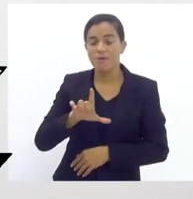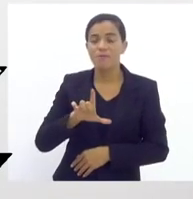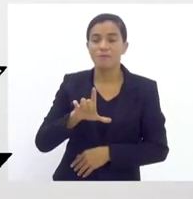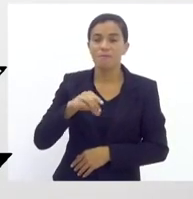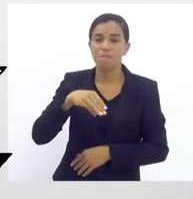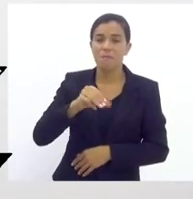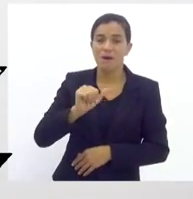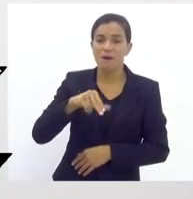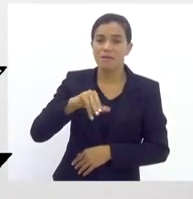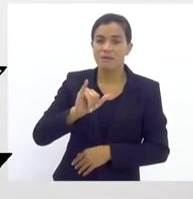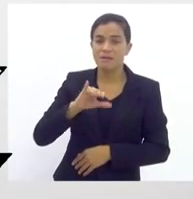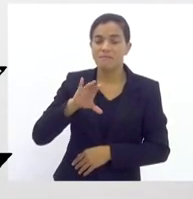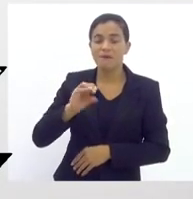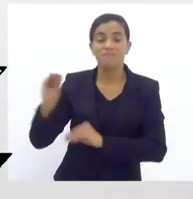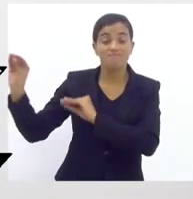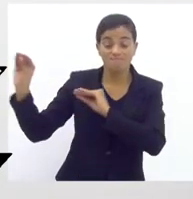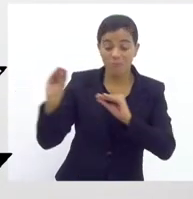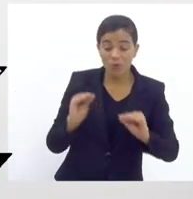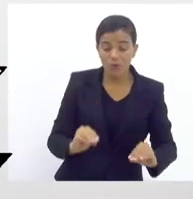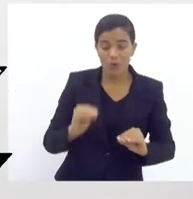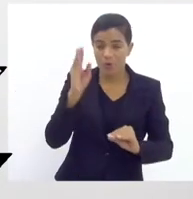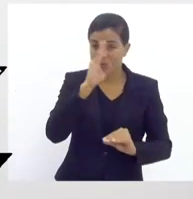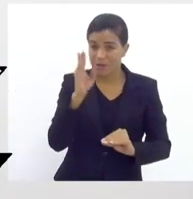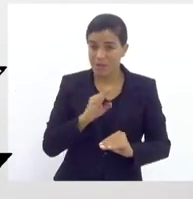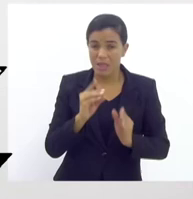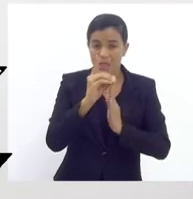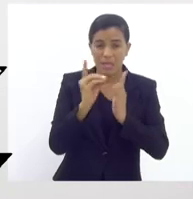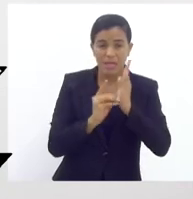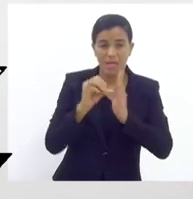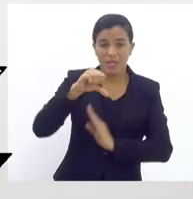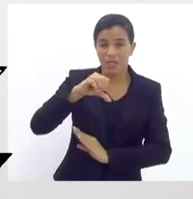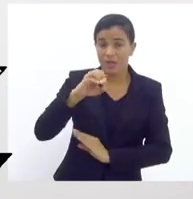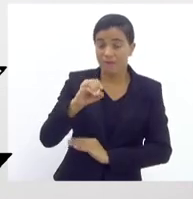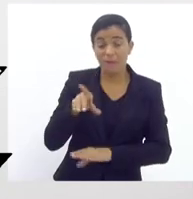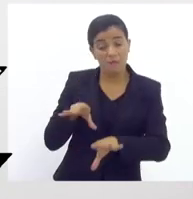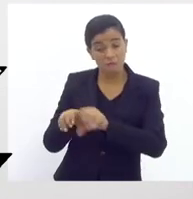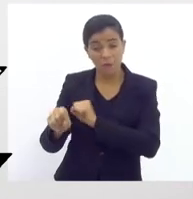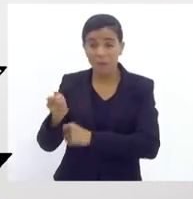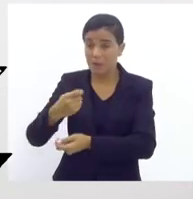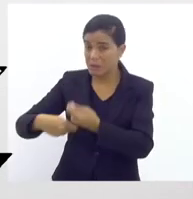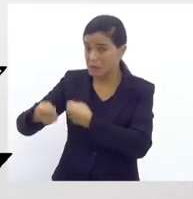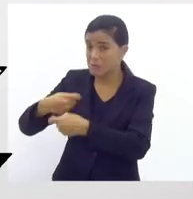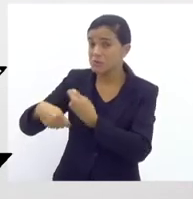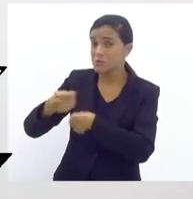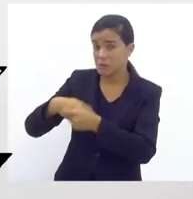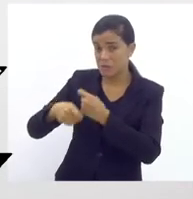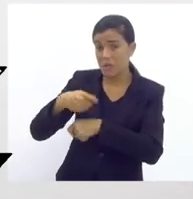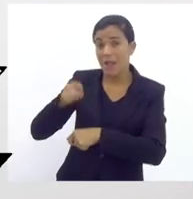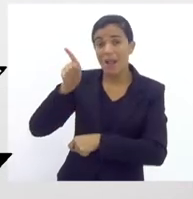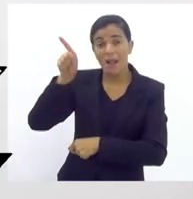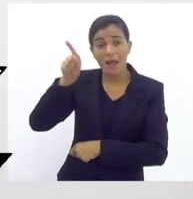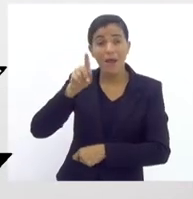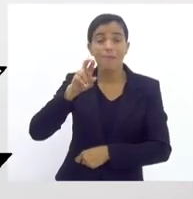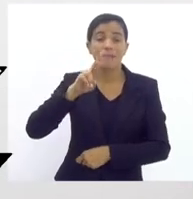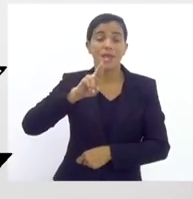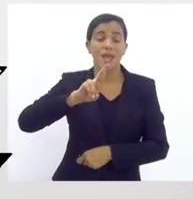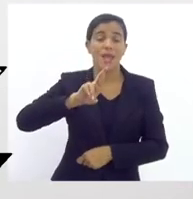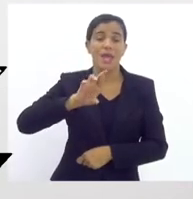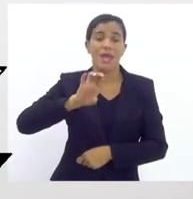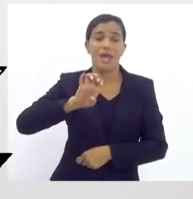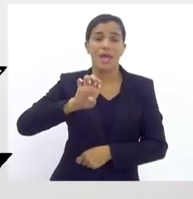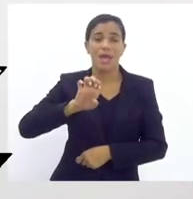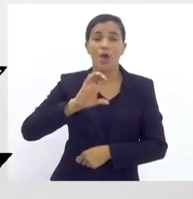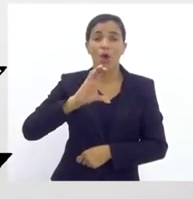chegou no Brasil na década de 90 ele era formado em administração na República democrática do Congo